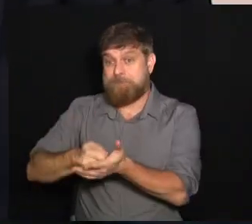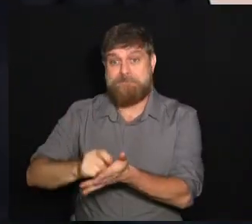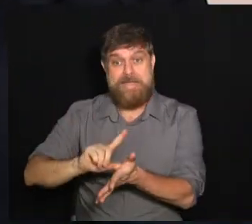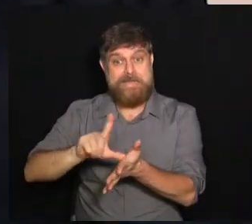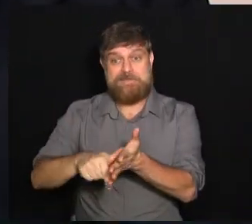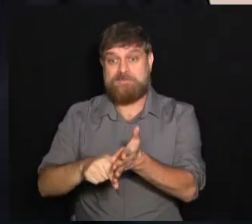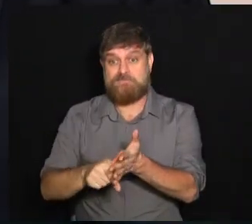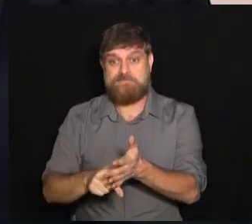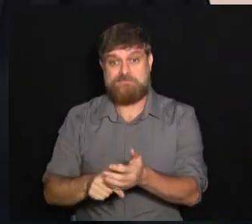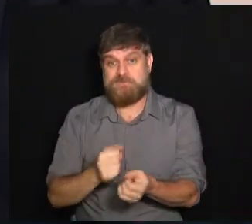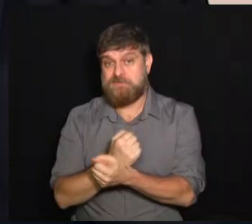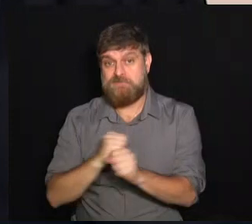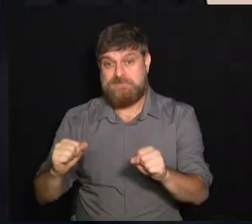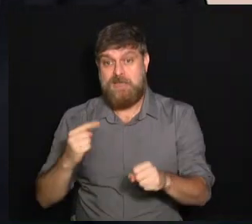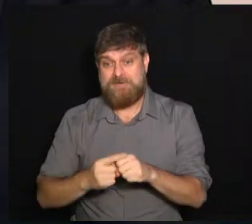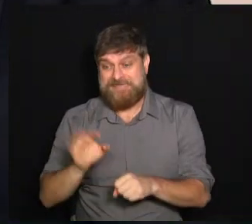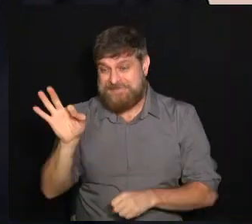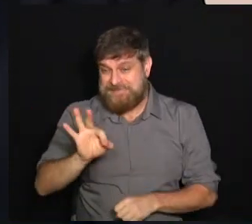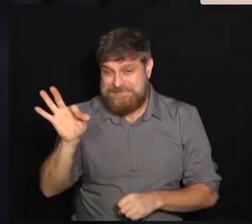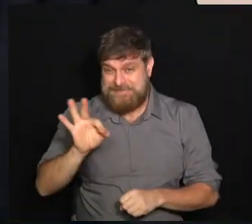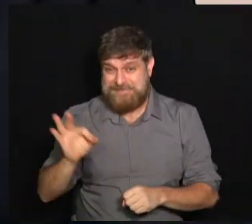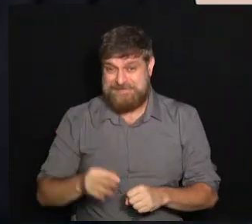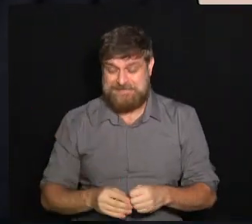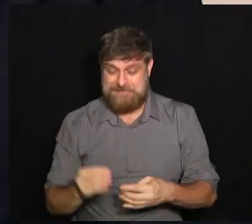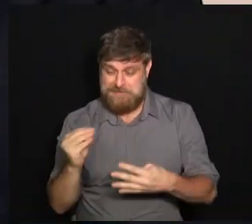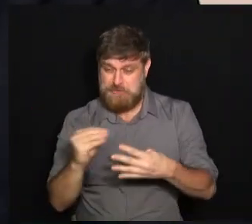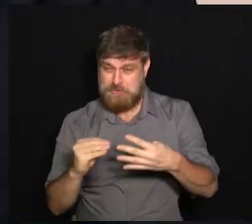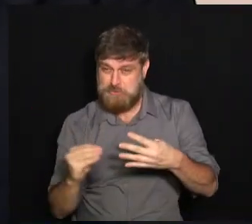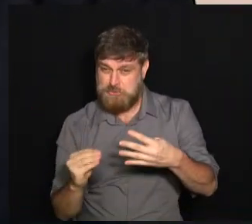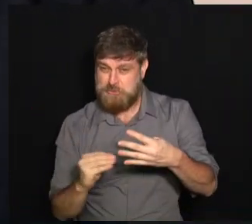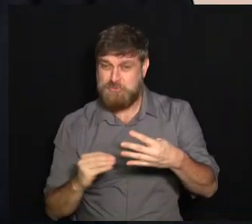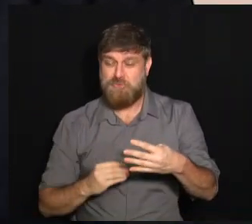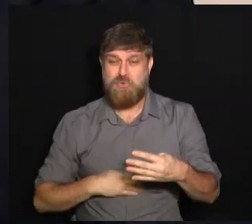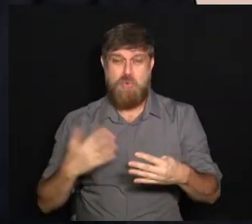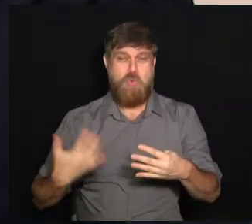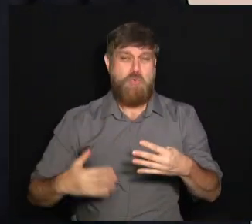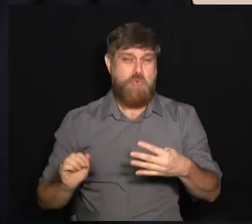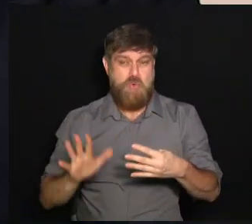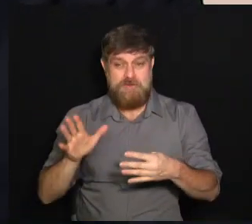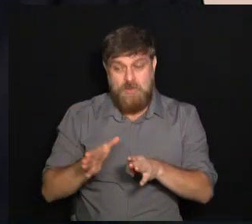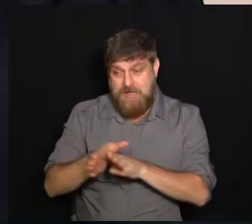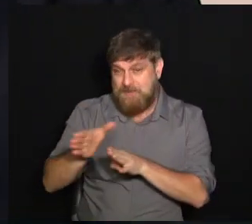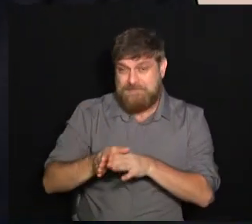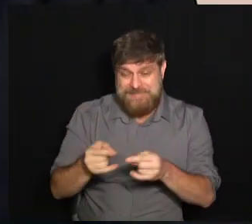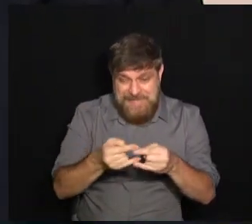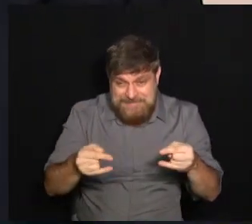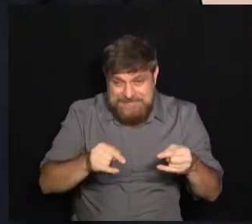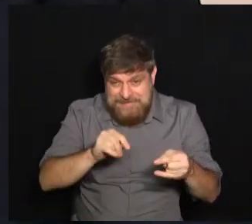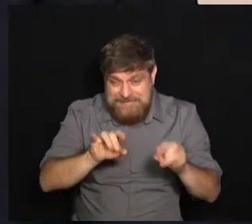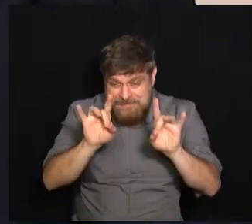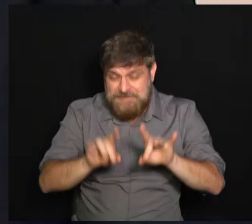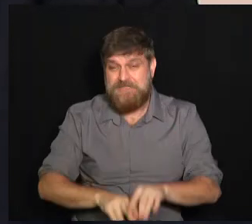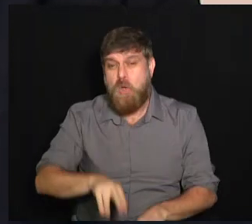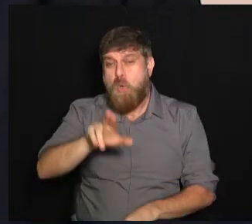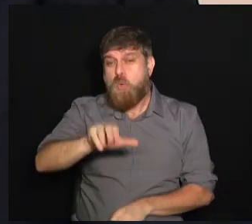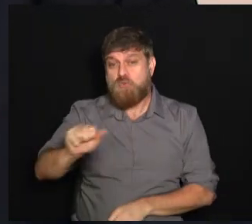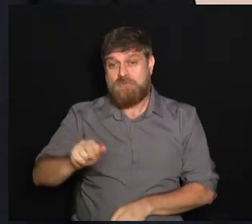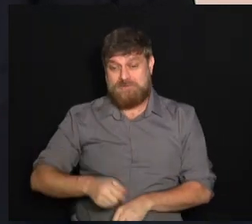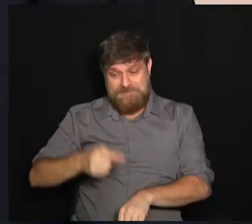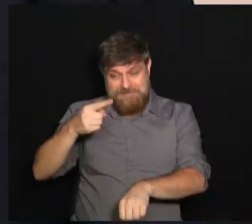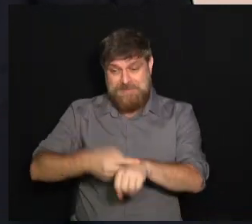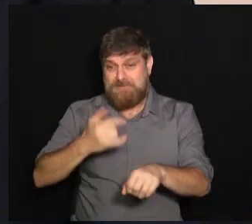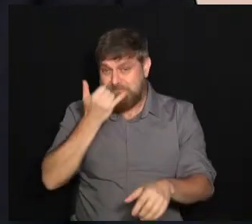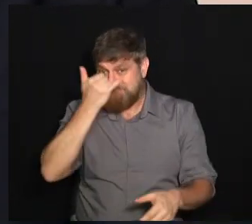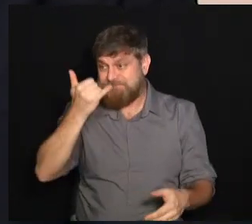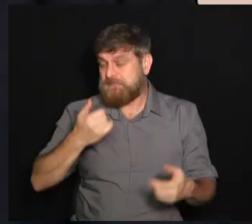né? Em função das altas taxas de juros. Então, o aconselhamento é que nunca utilize o cheque especial. Então, numa situação de emergência, qual